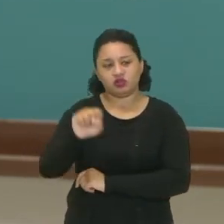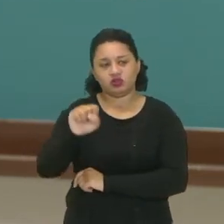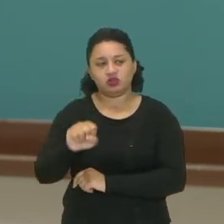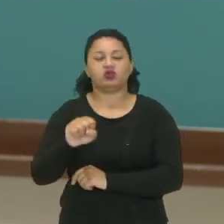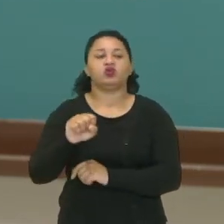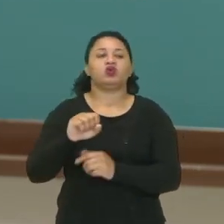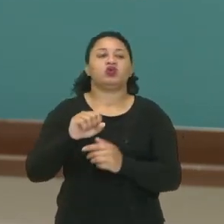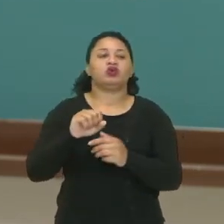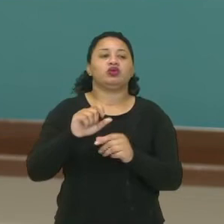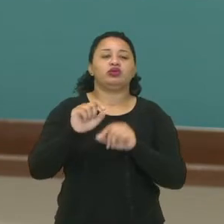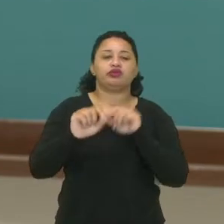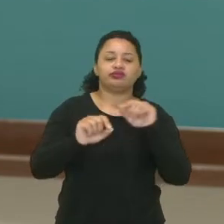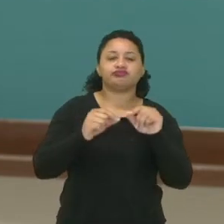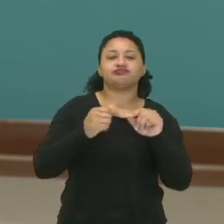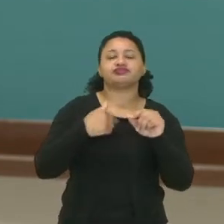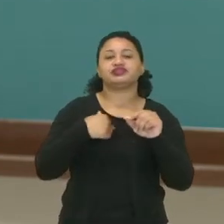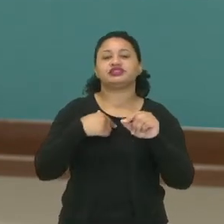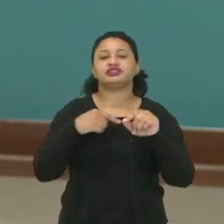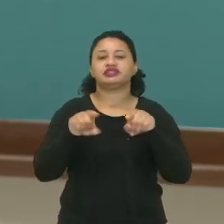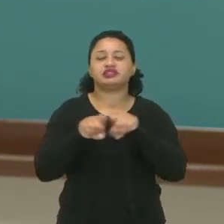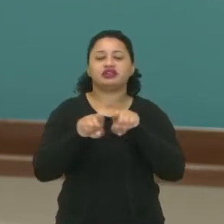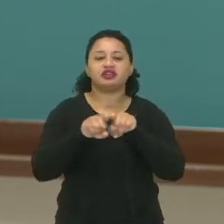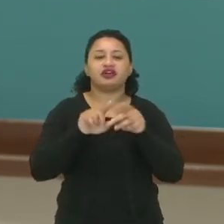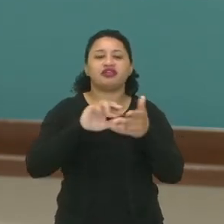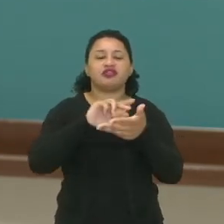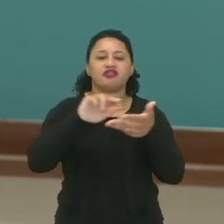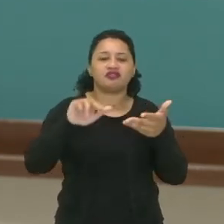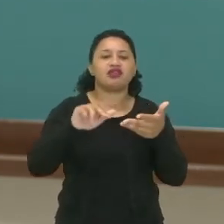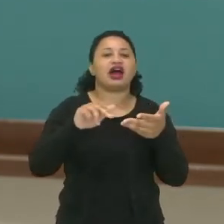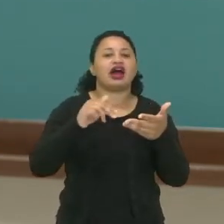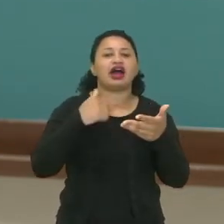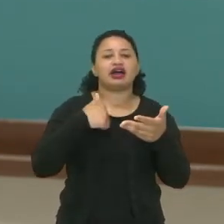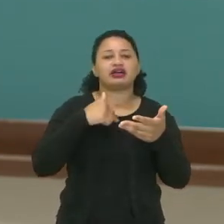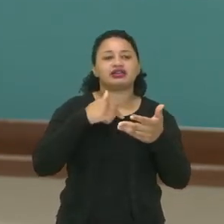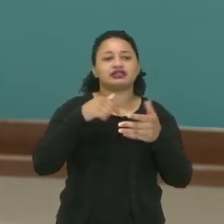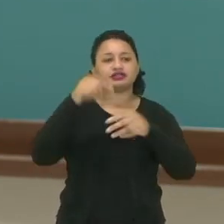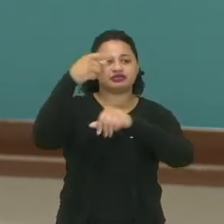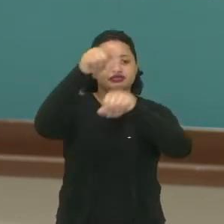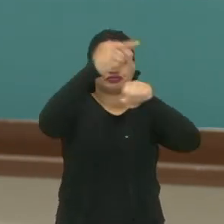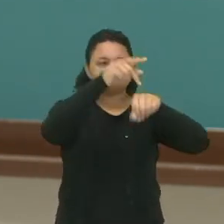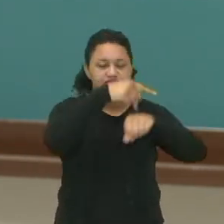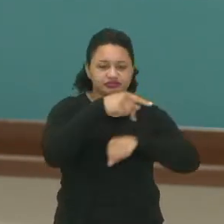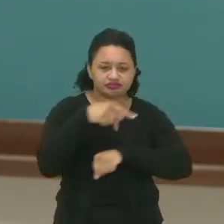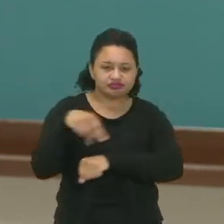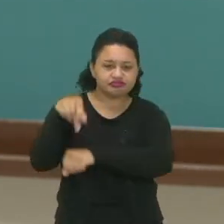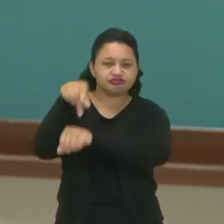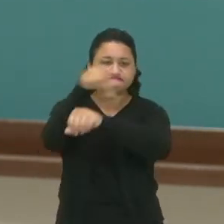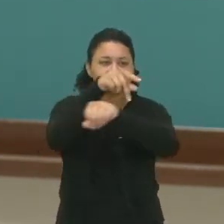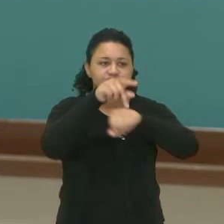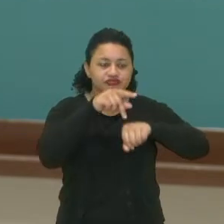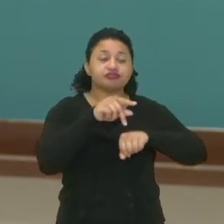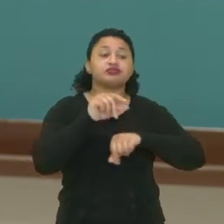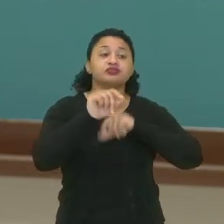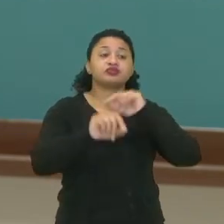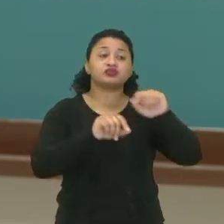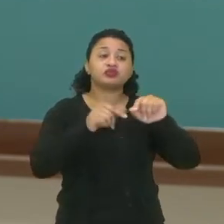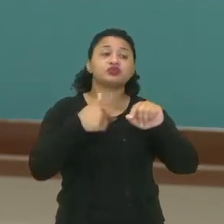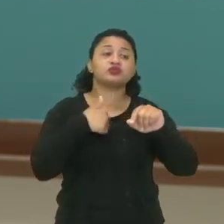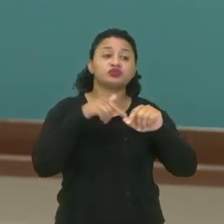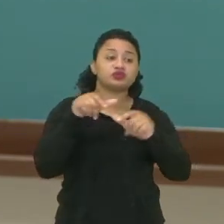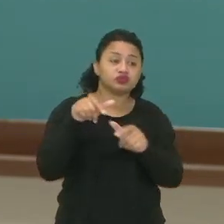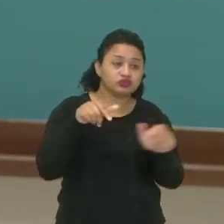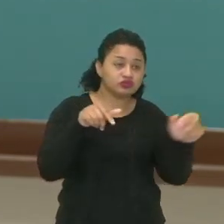Angola, passando por vários países como a Nigéria, passando até chegar na região do Marrocos, né, que é um país na parte